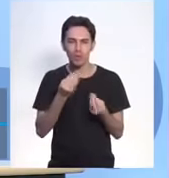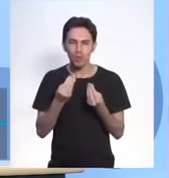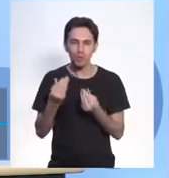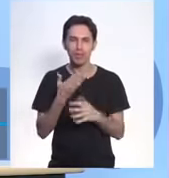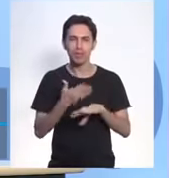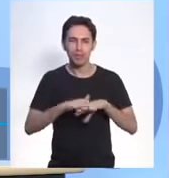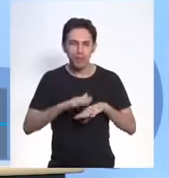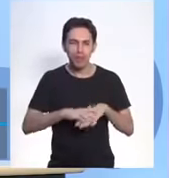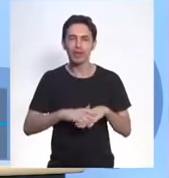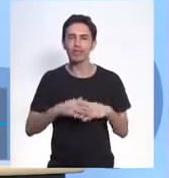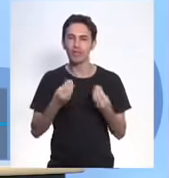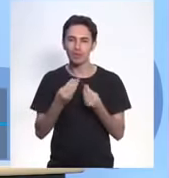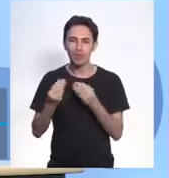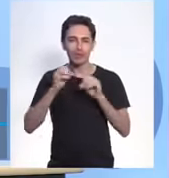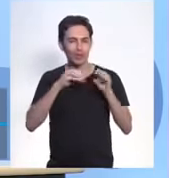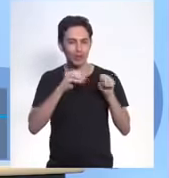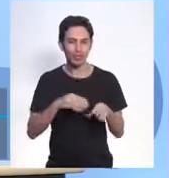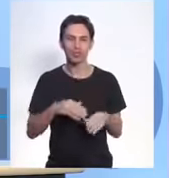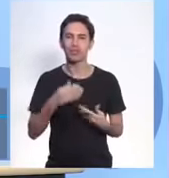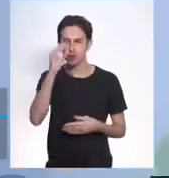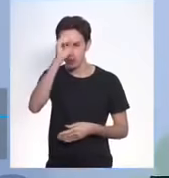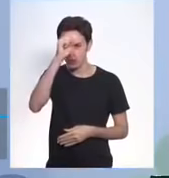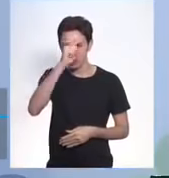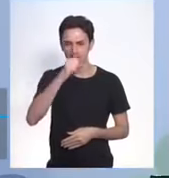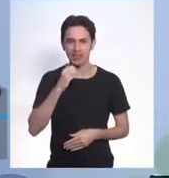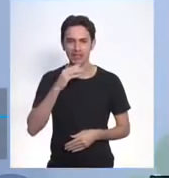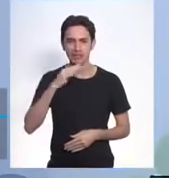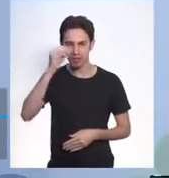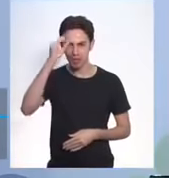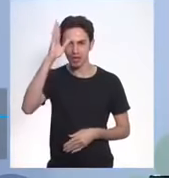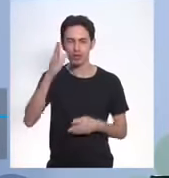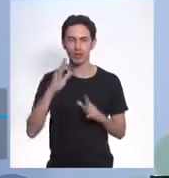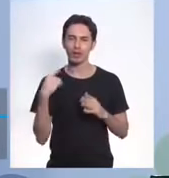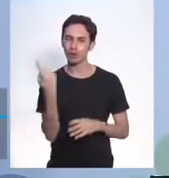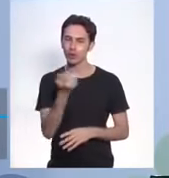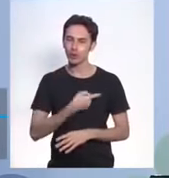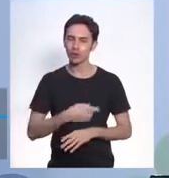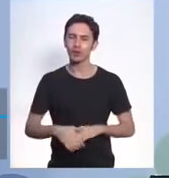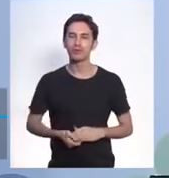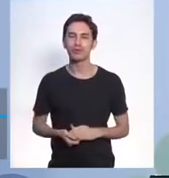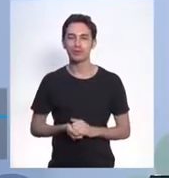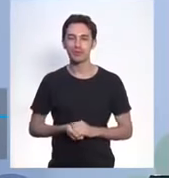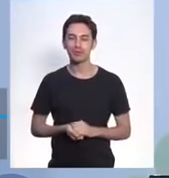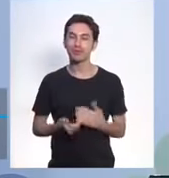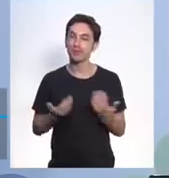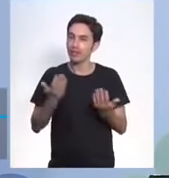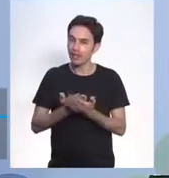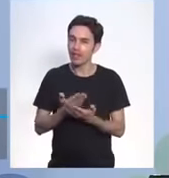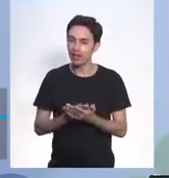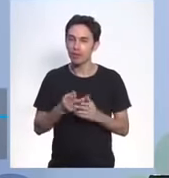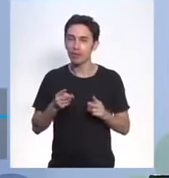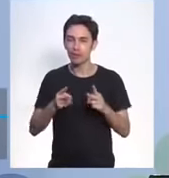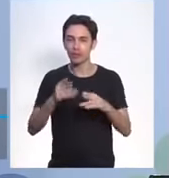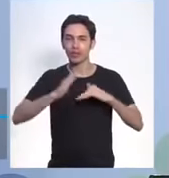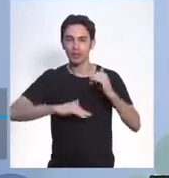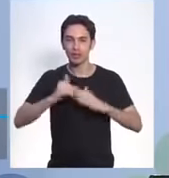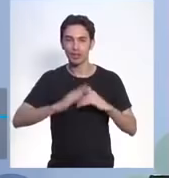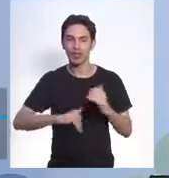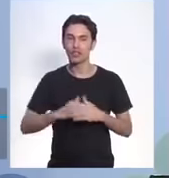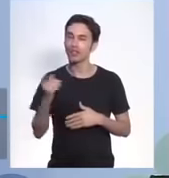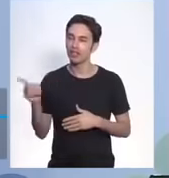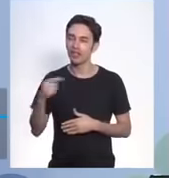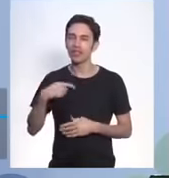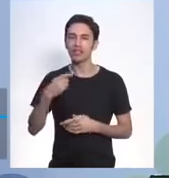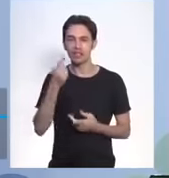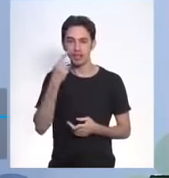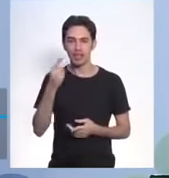aí muito conhecimento para gente é isso aí obrigado Tony Então hoje para essa aula aí para É verdade ele vai sair o